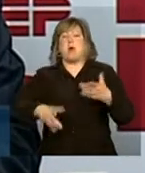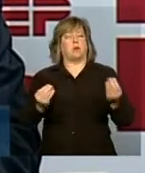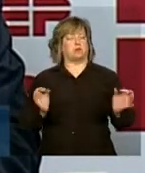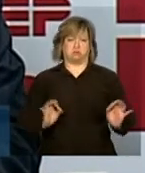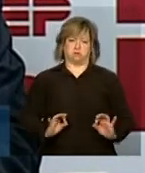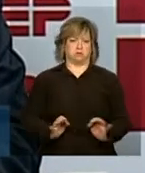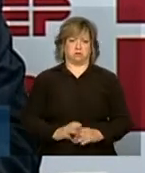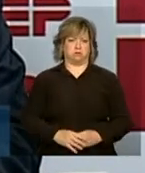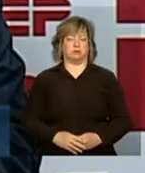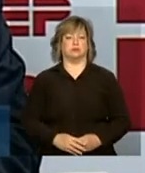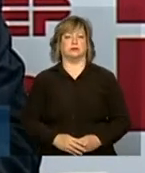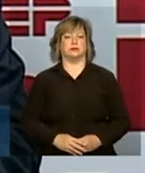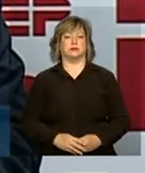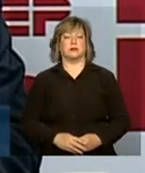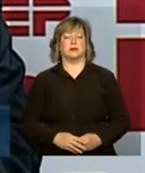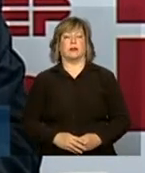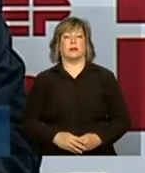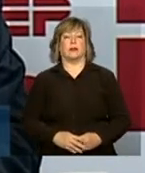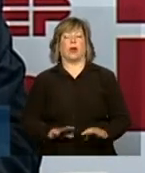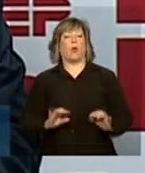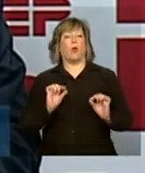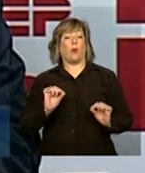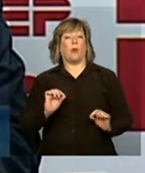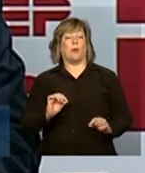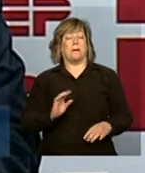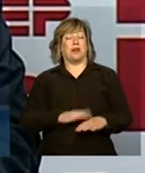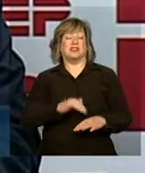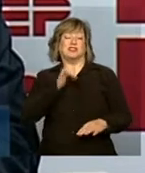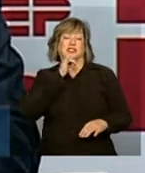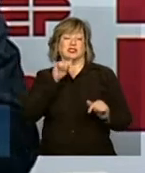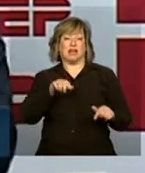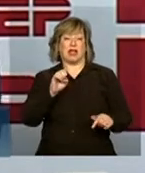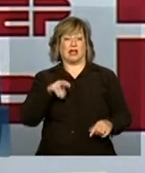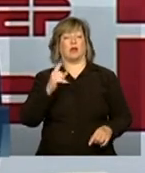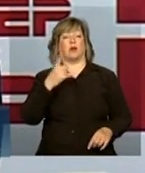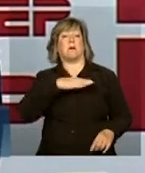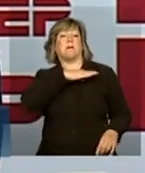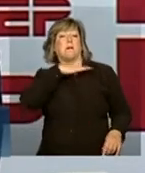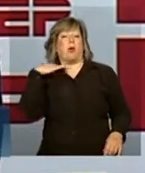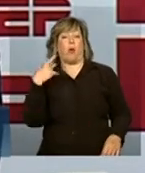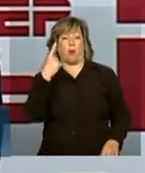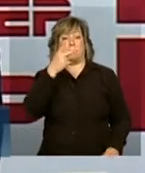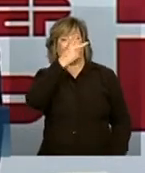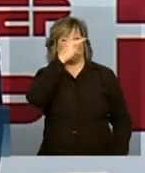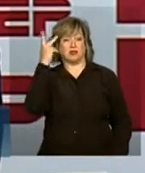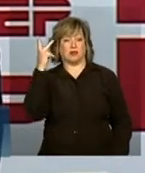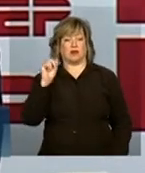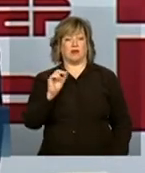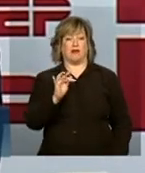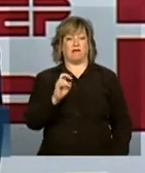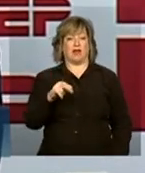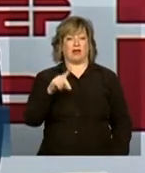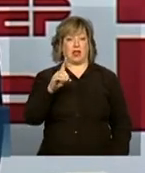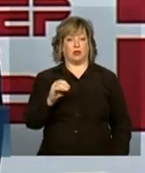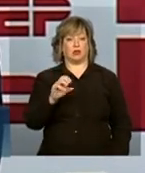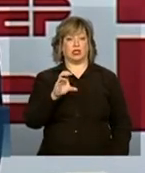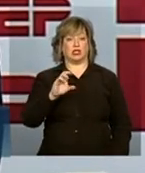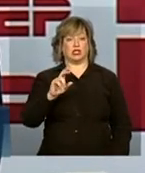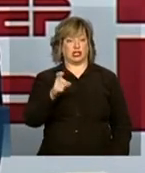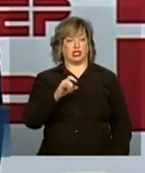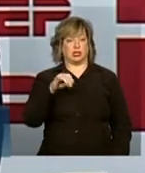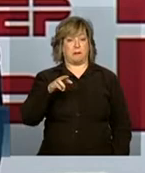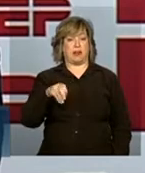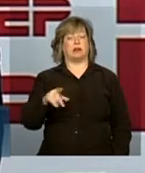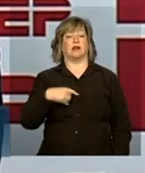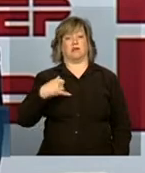importante. O lado mais triste desse Enem foi a morte de um participante, do Fernando Ximenes, um jovem de 26